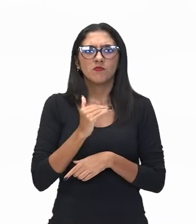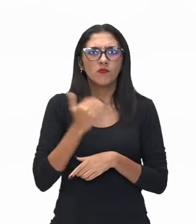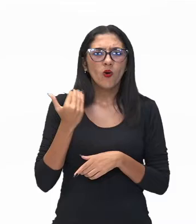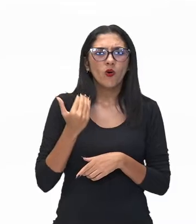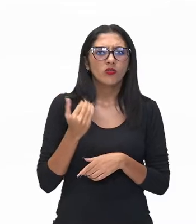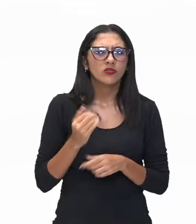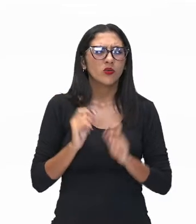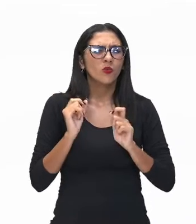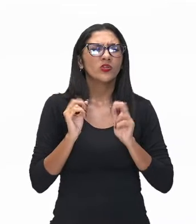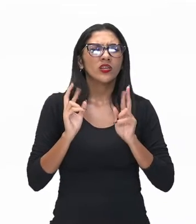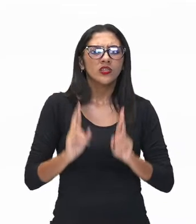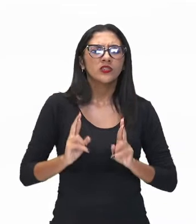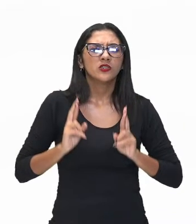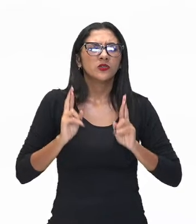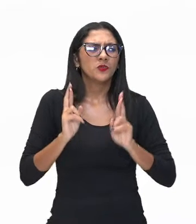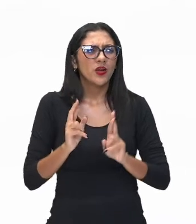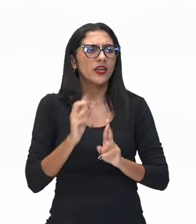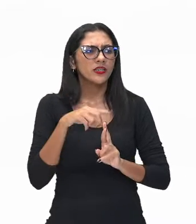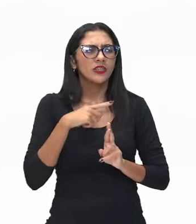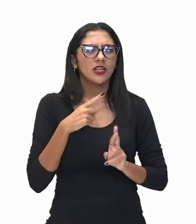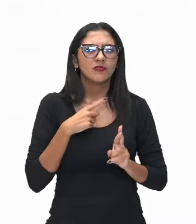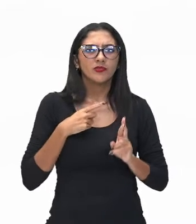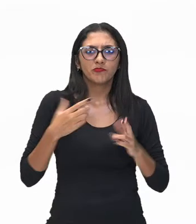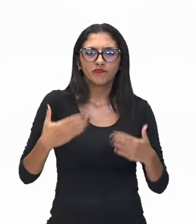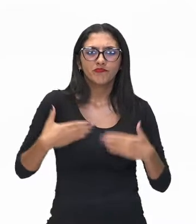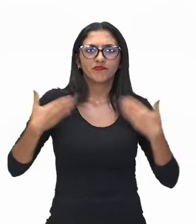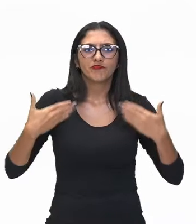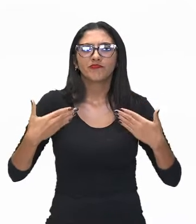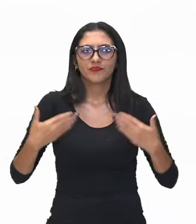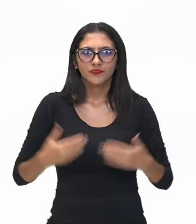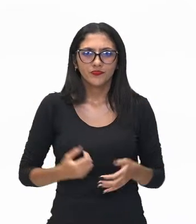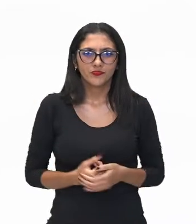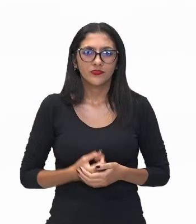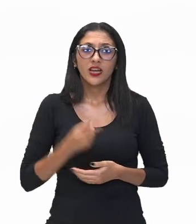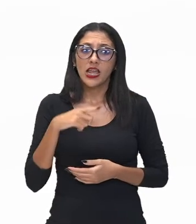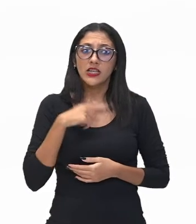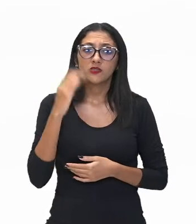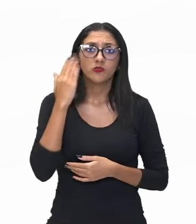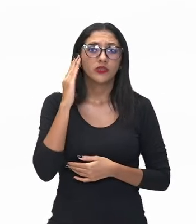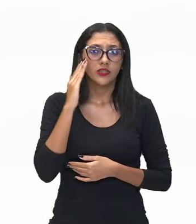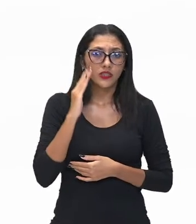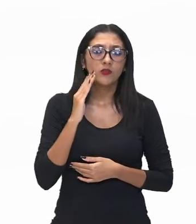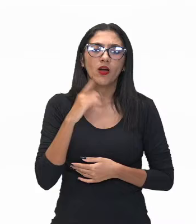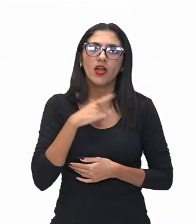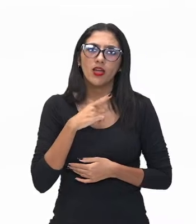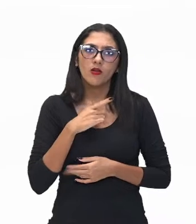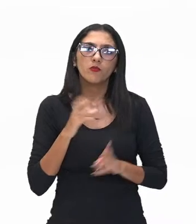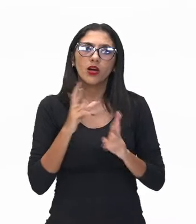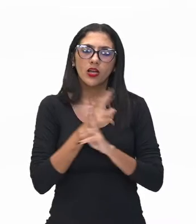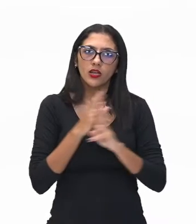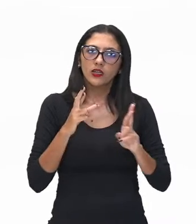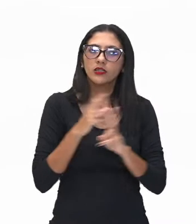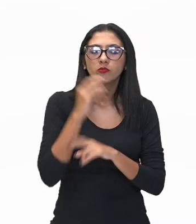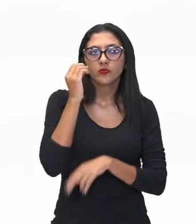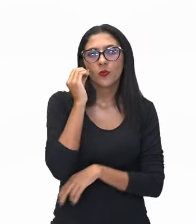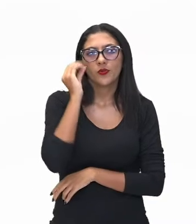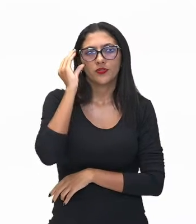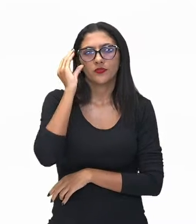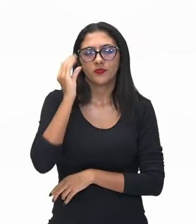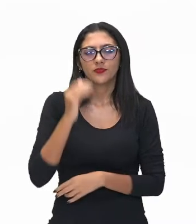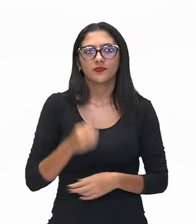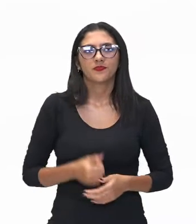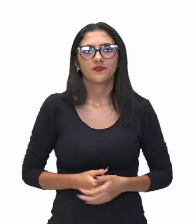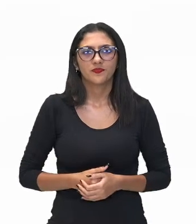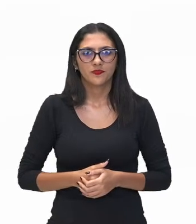esperanças o animam. Isso faz da compreensão sempre uma interpretação.